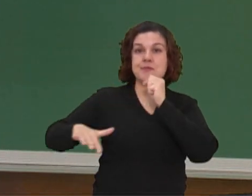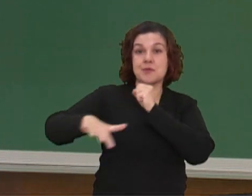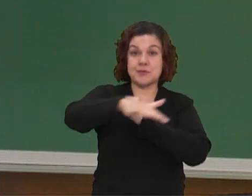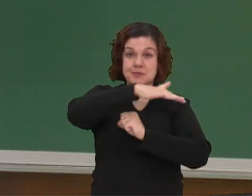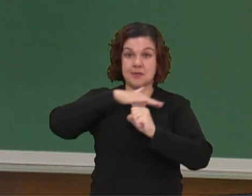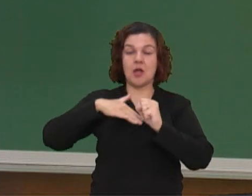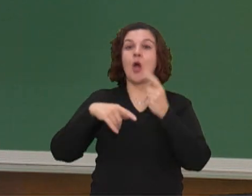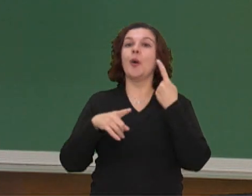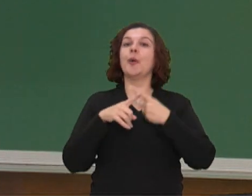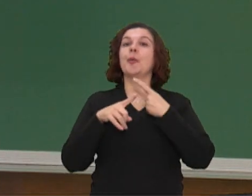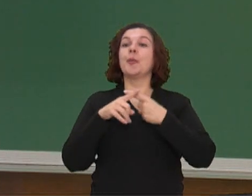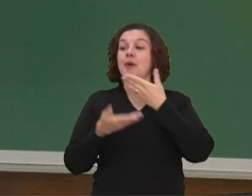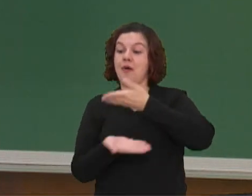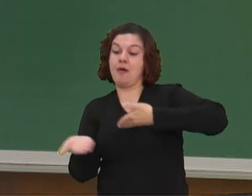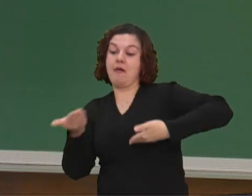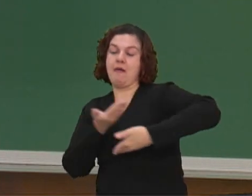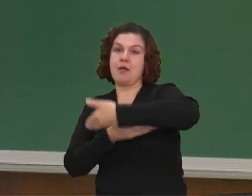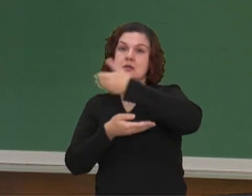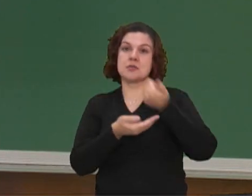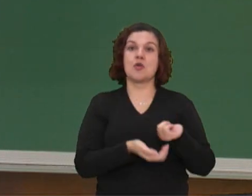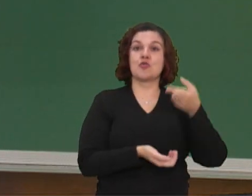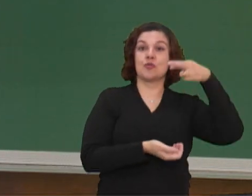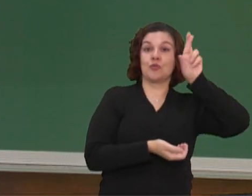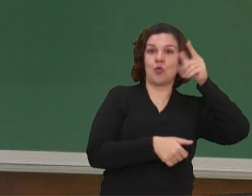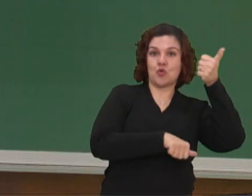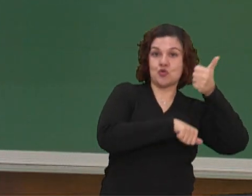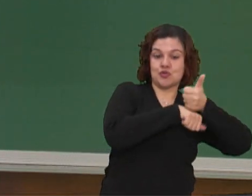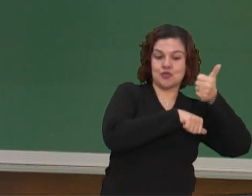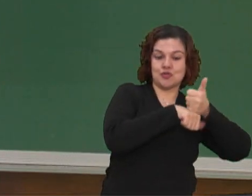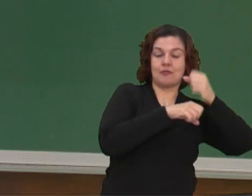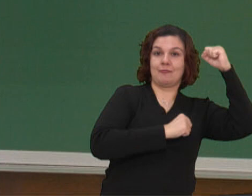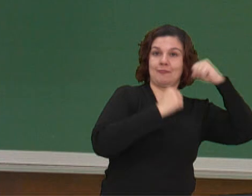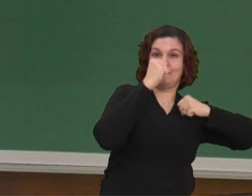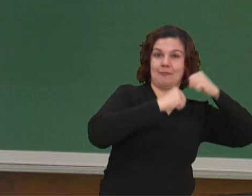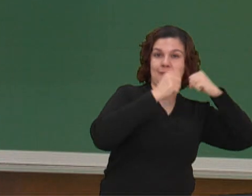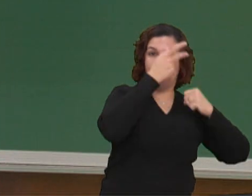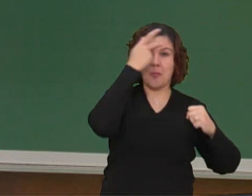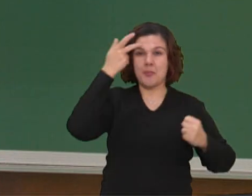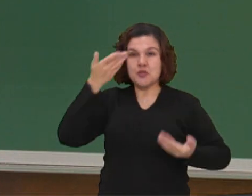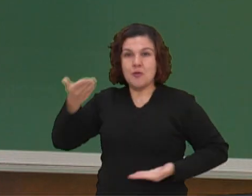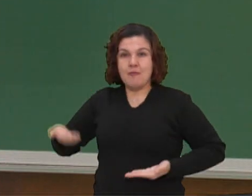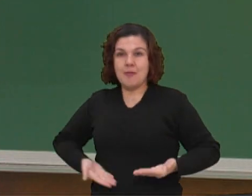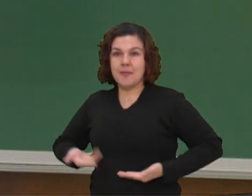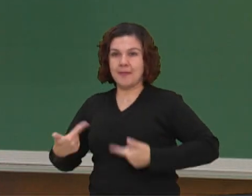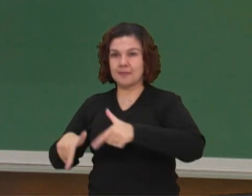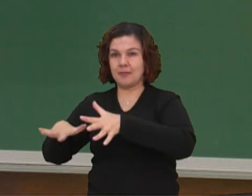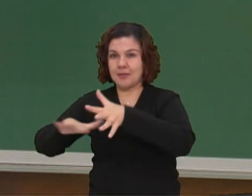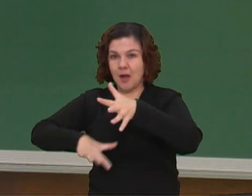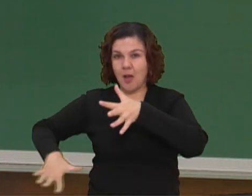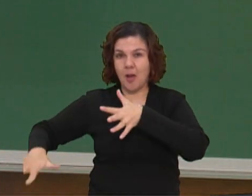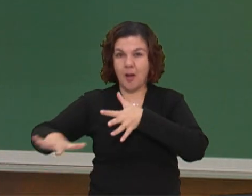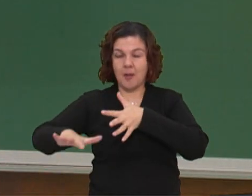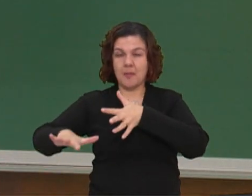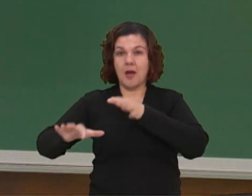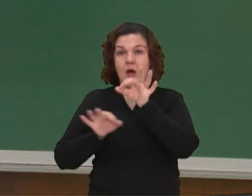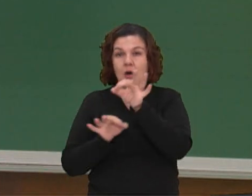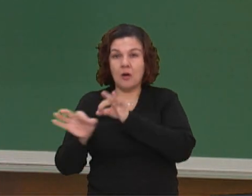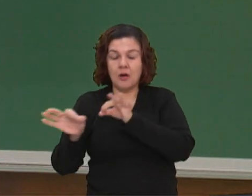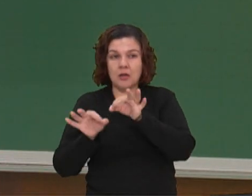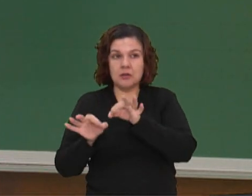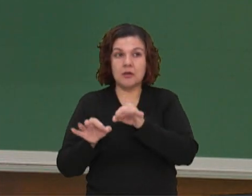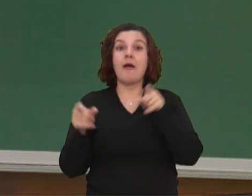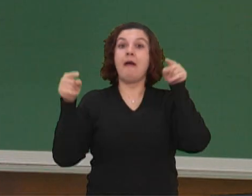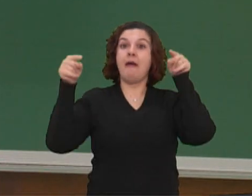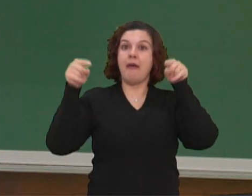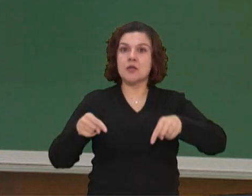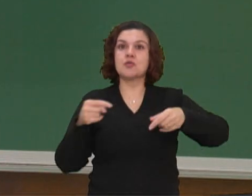relação, por exemplo, dos donos das fábricas com os trabalhadores, a maneira como o trabalho era organizado e se desenvolvia ali, tem a ver